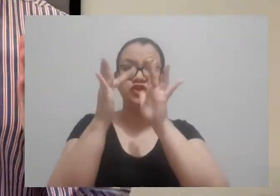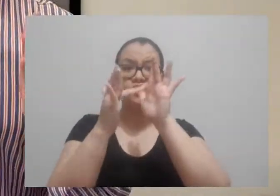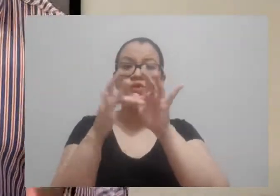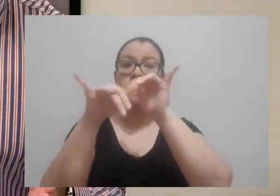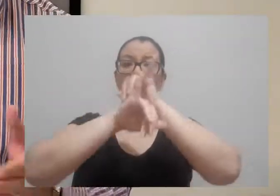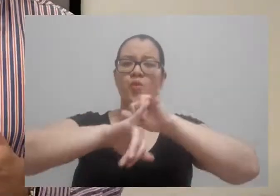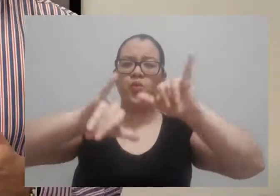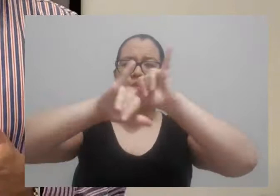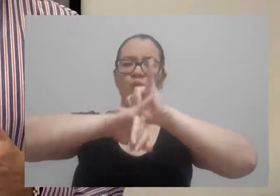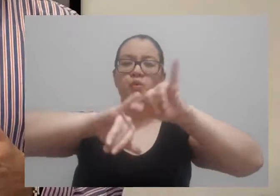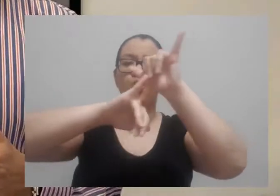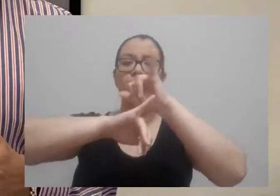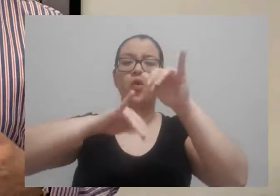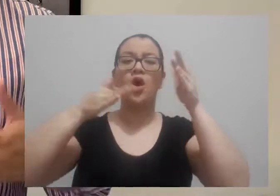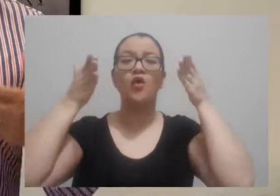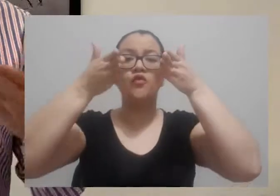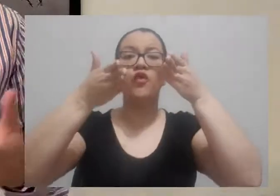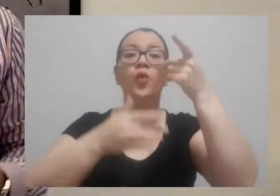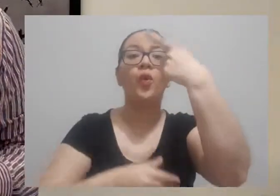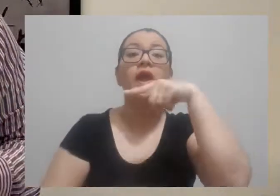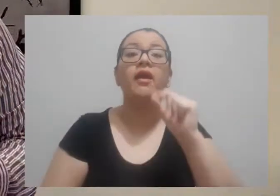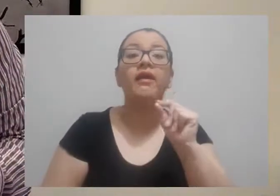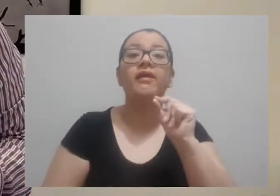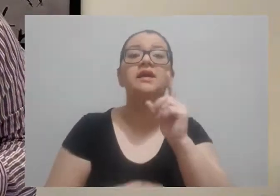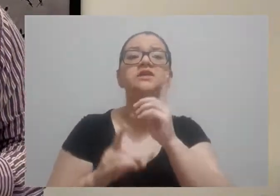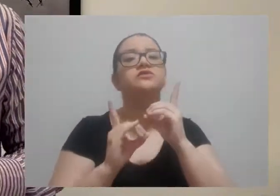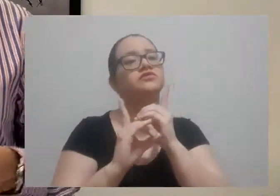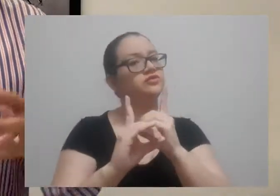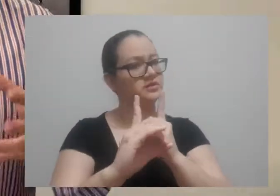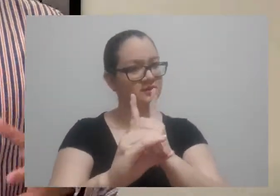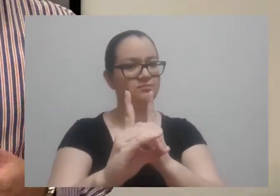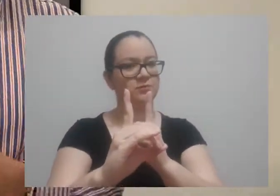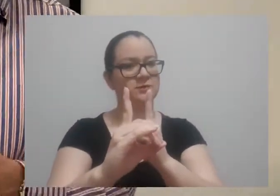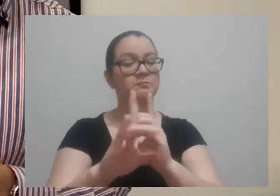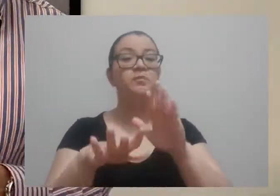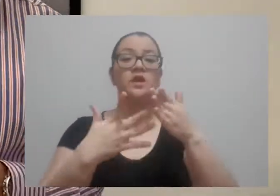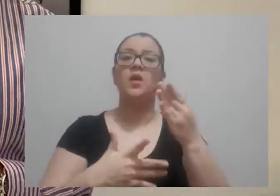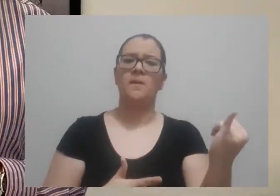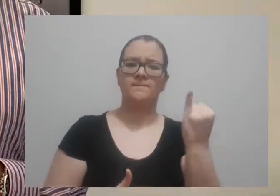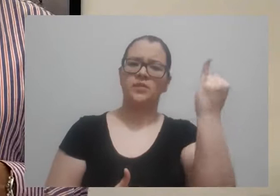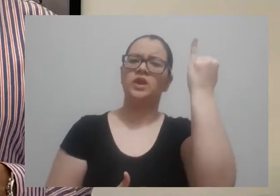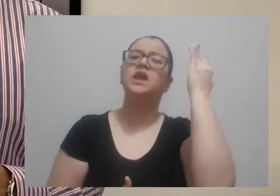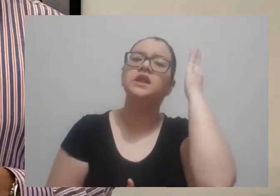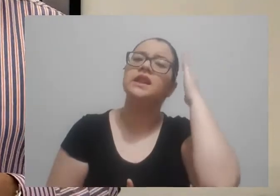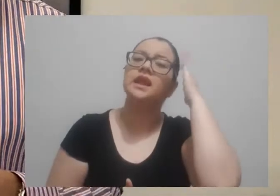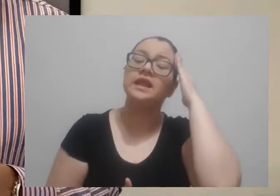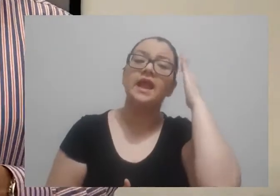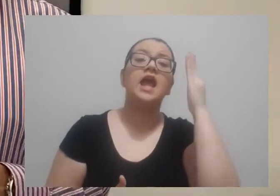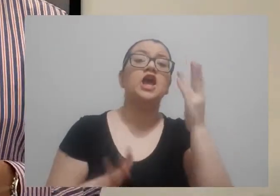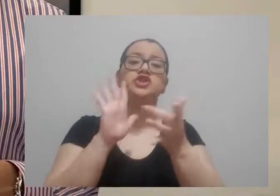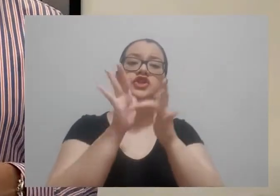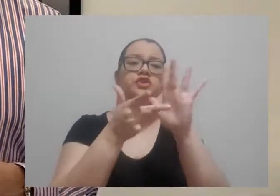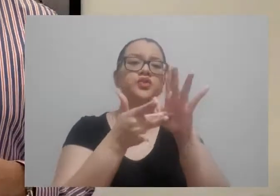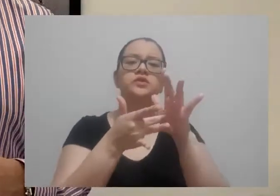seus discípulos. E é importante que a gente entenda isso, entenda quem